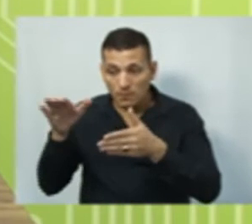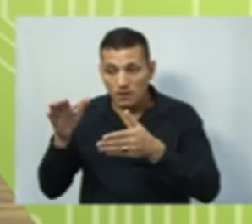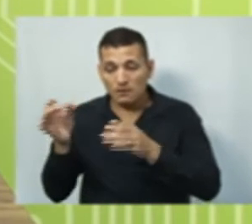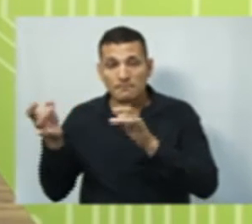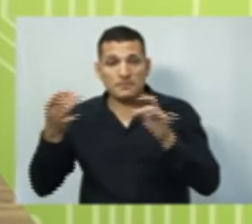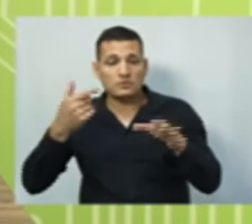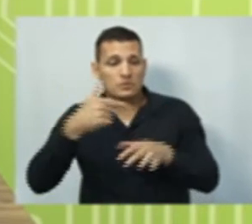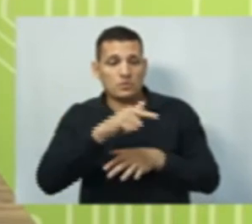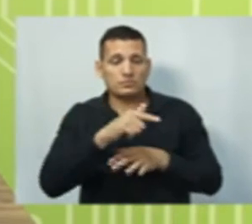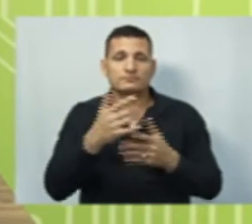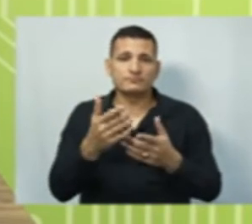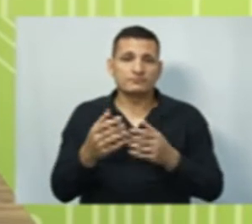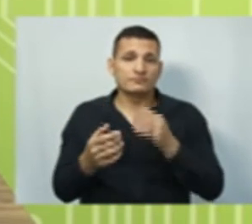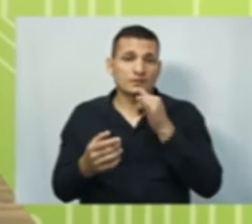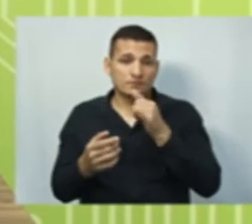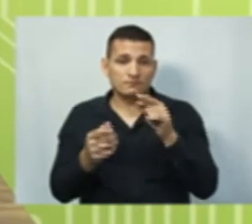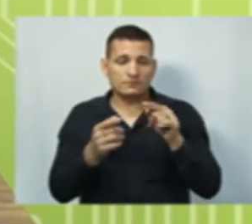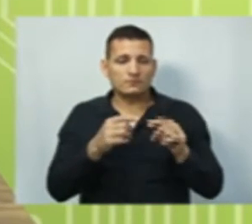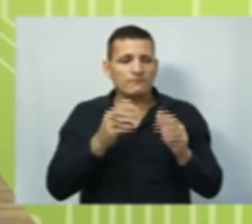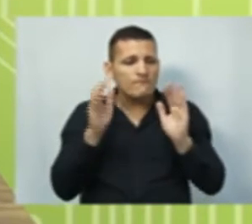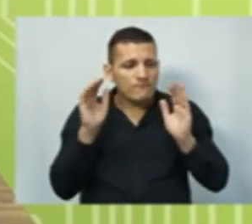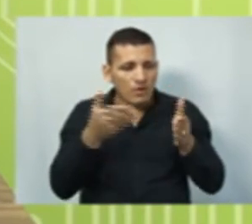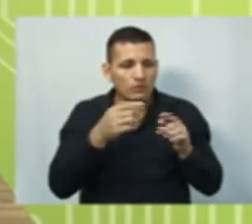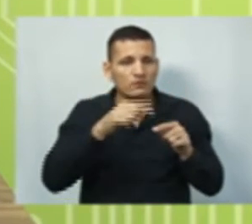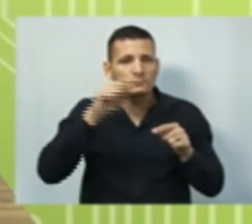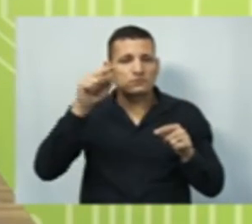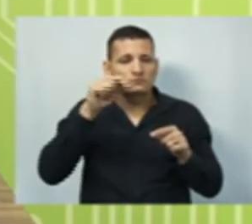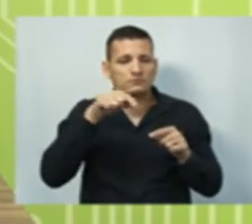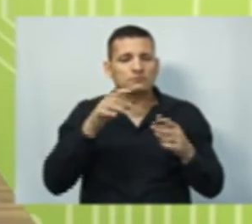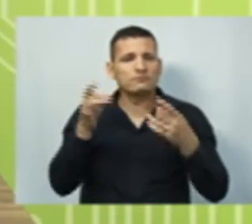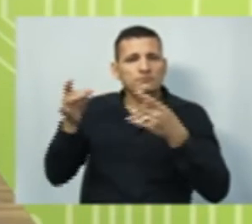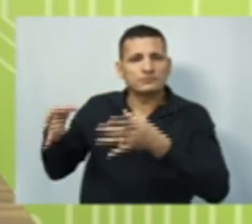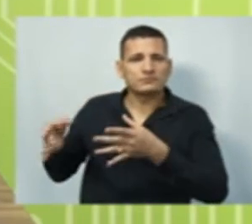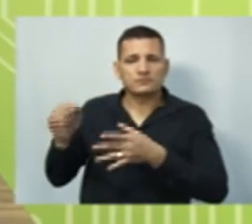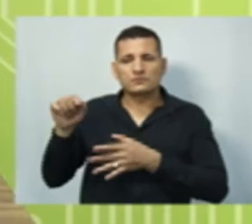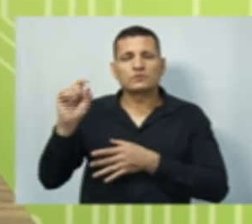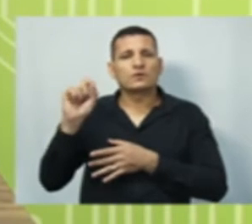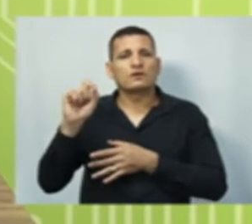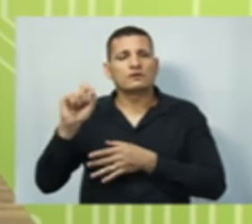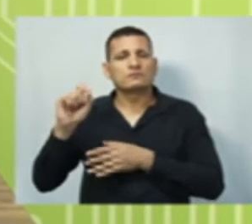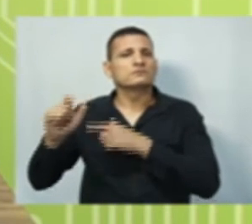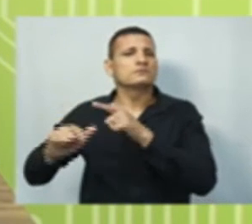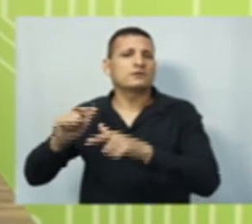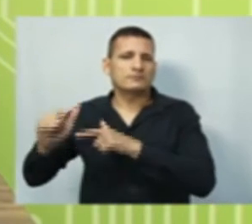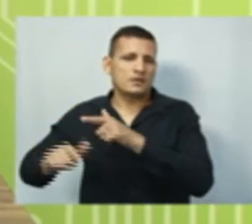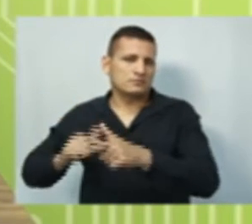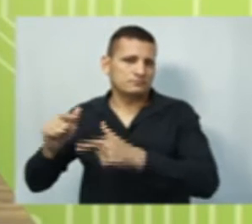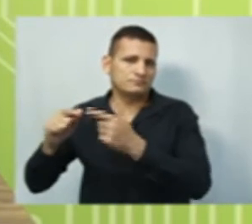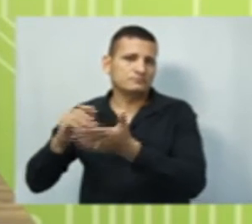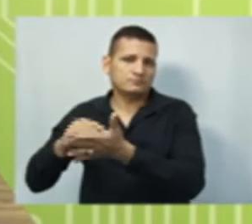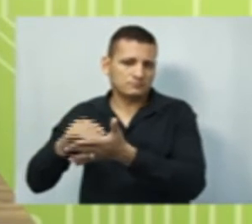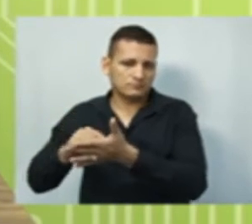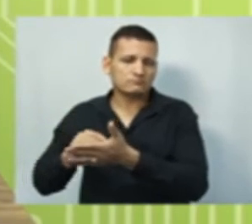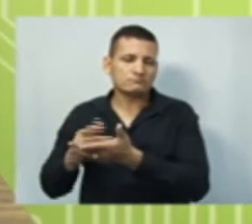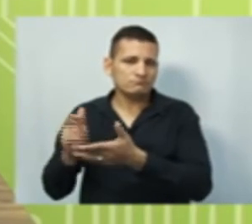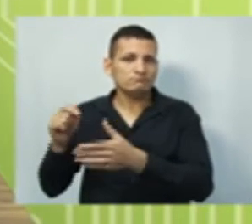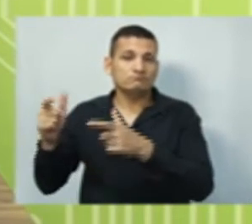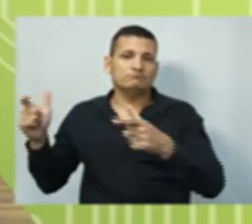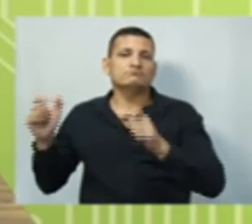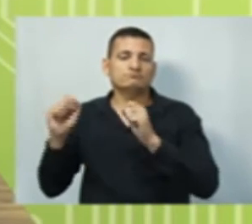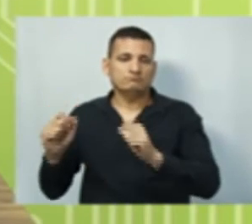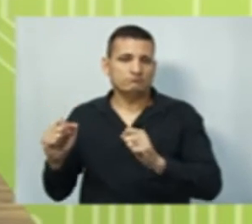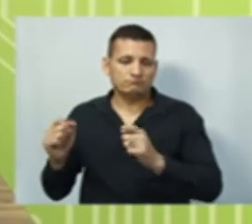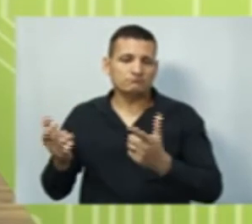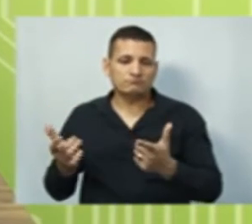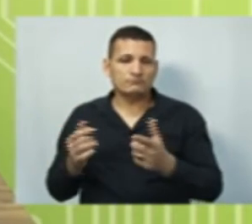quero dizer, se você perseguir muita inflação, normalmente você abandona um pouco a perseguir, combater o desemprego tende a aumentar. E